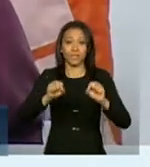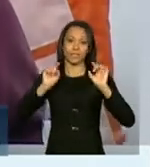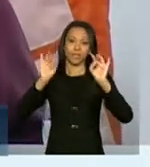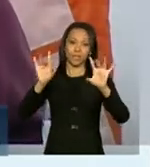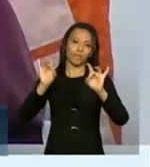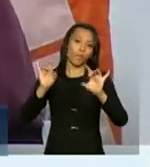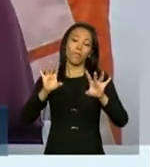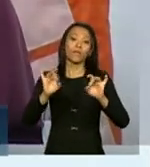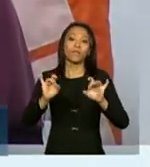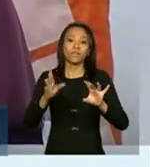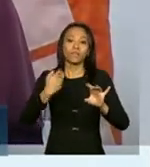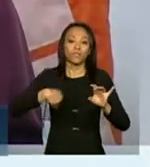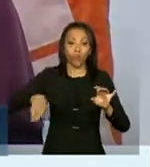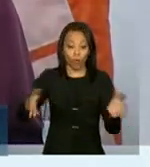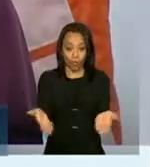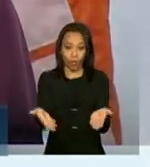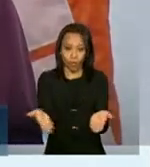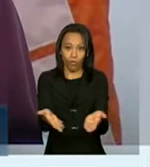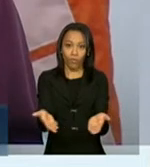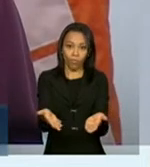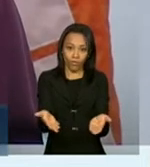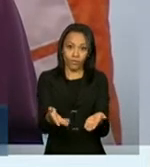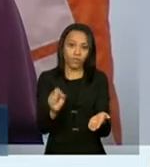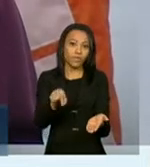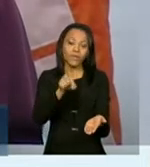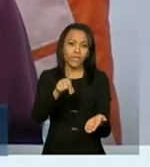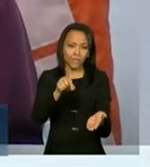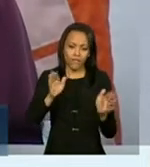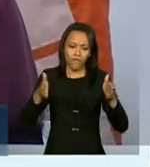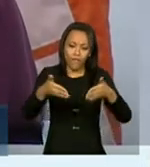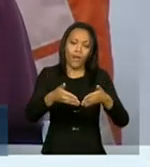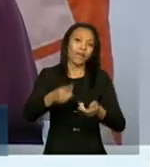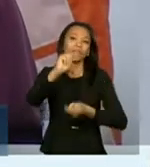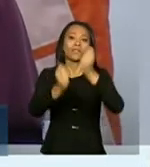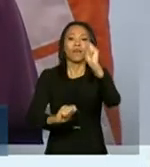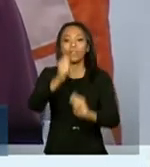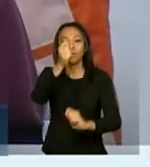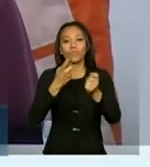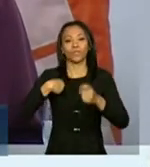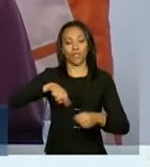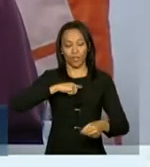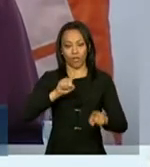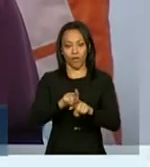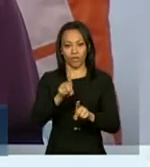especialmente, no nosso caso hoje, da nossa indústria e da nossa economia.